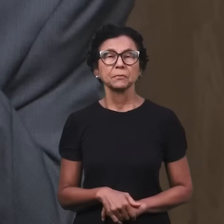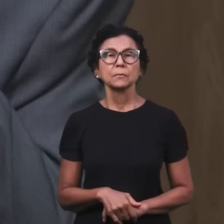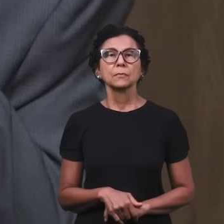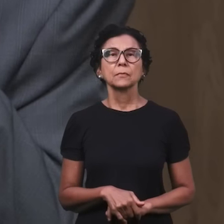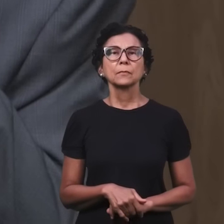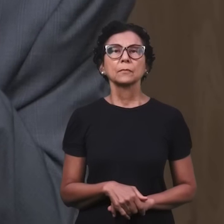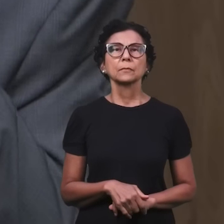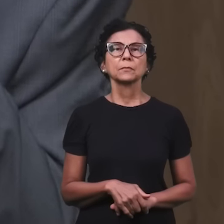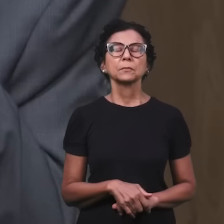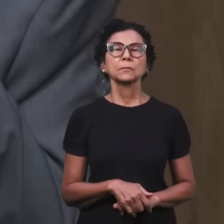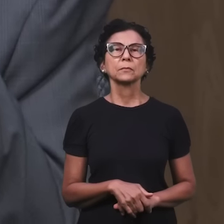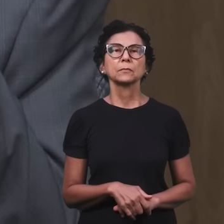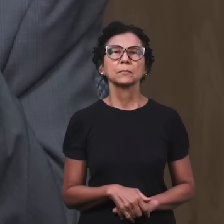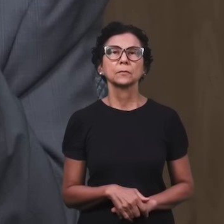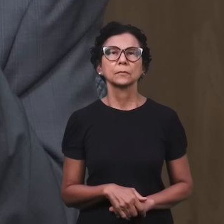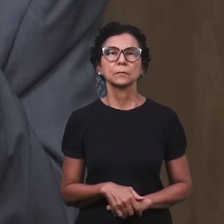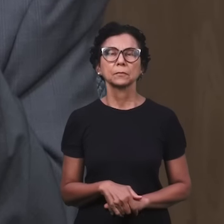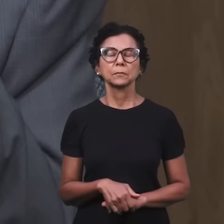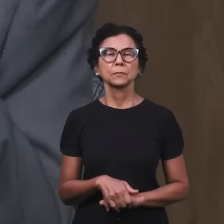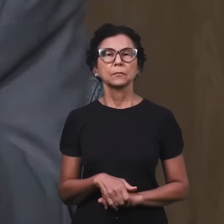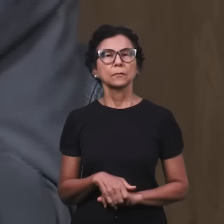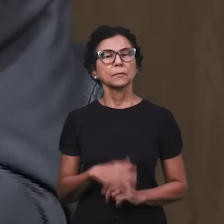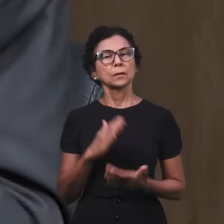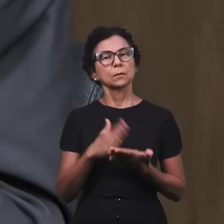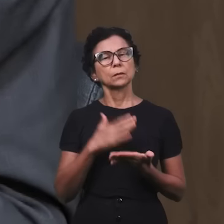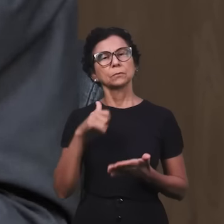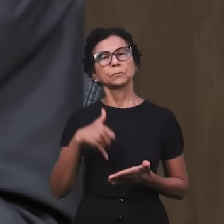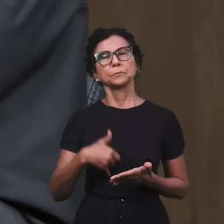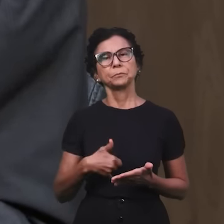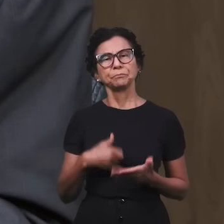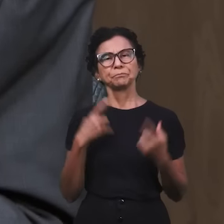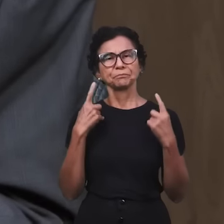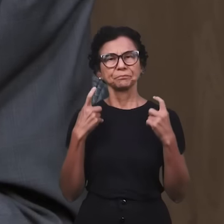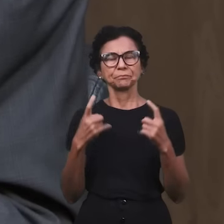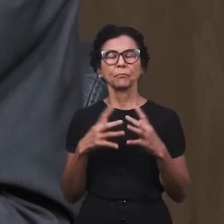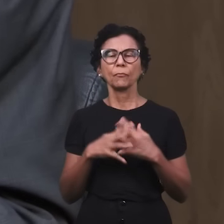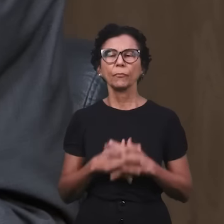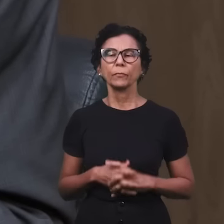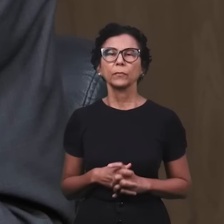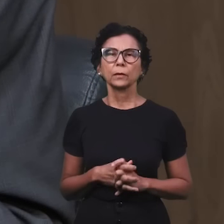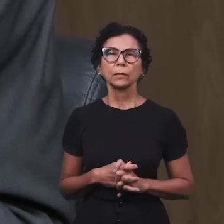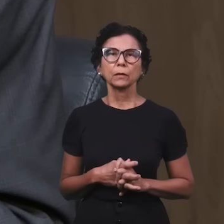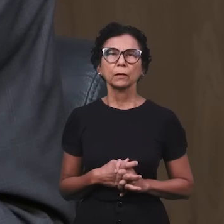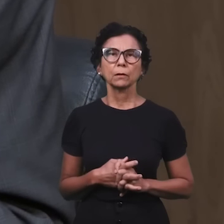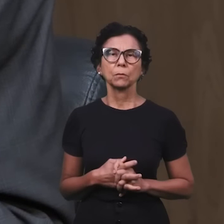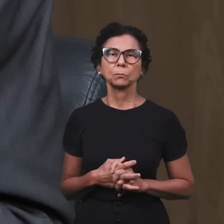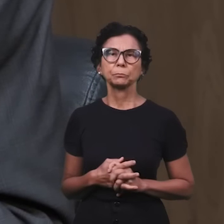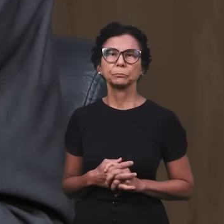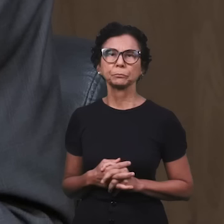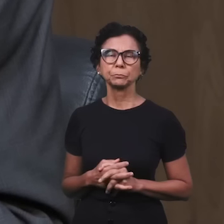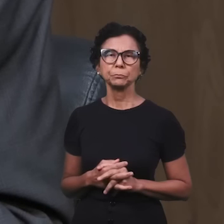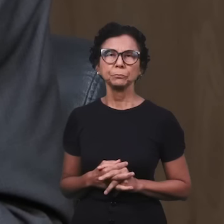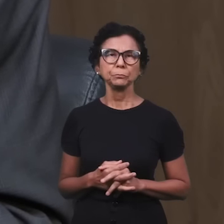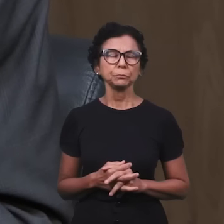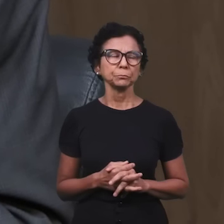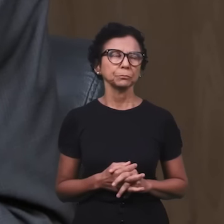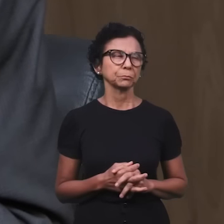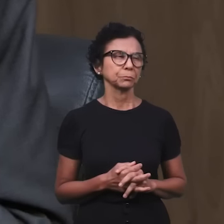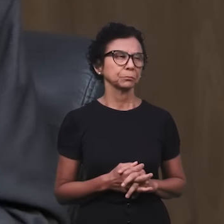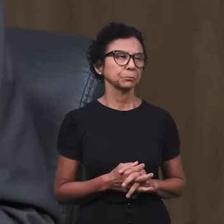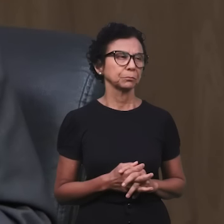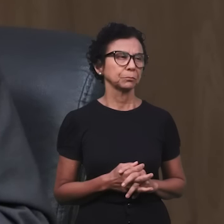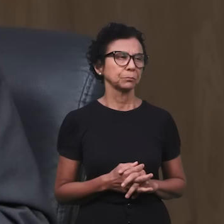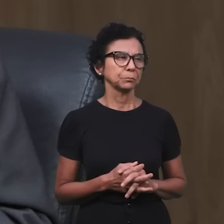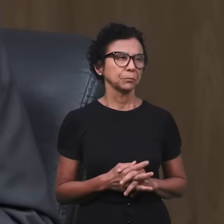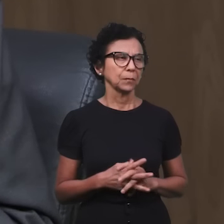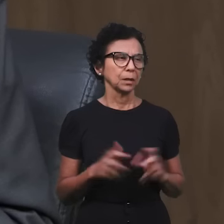de Jó, nesse assunto. Alexandre, é muita coisa para a gente falar, né? Nós falamos